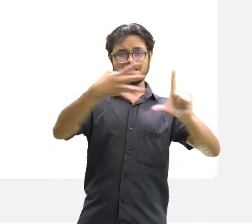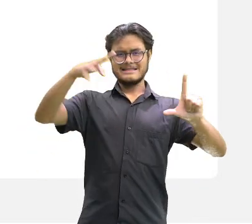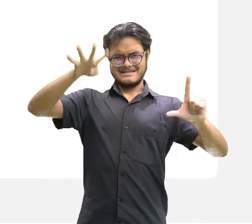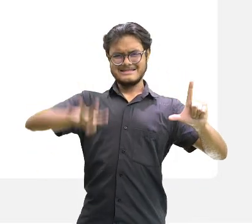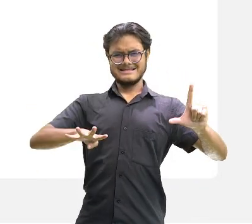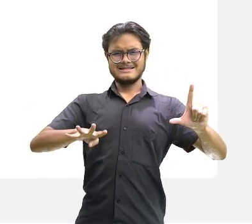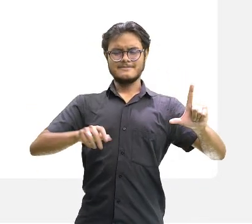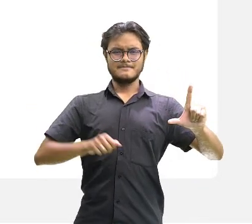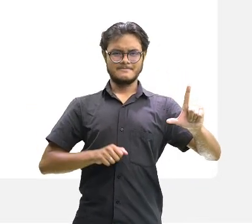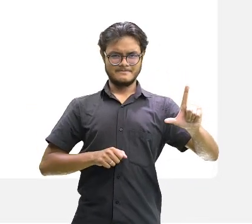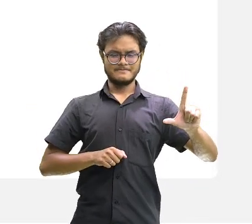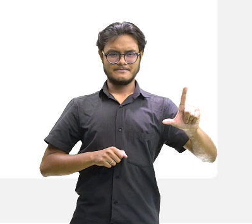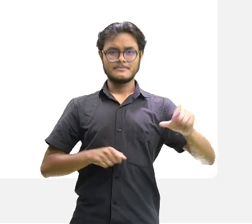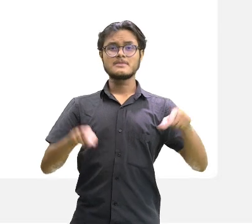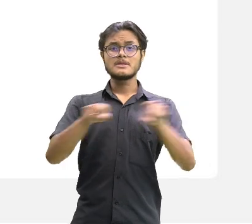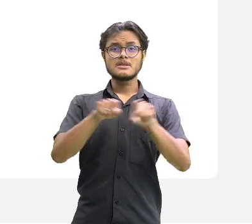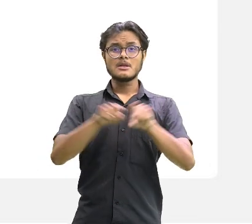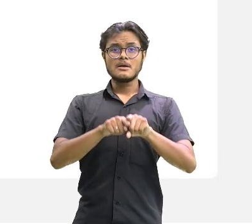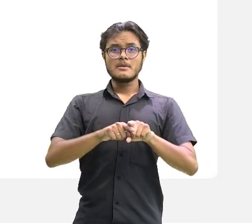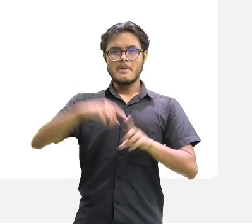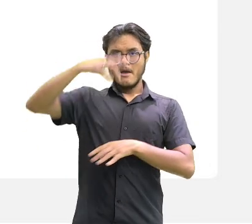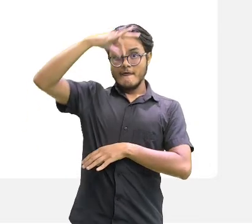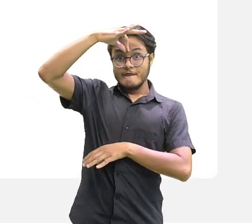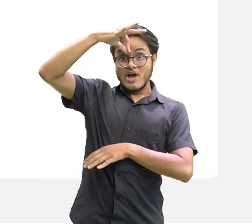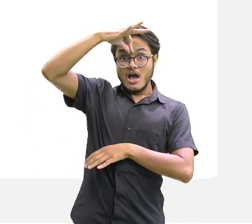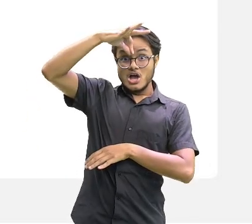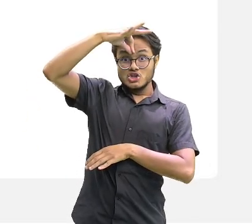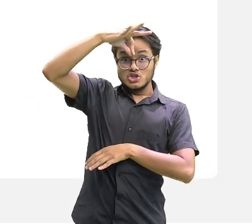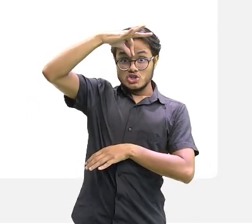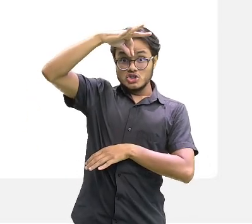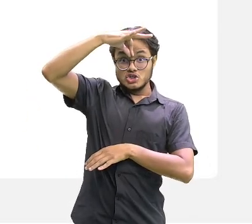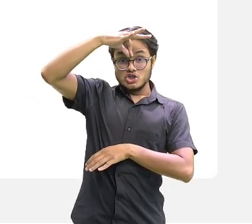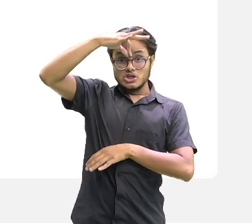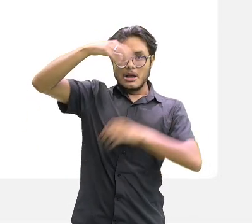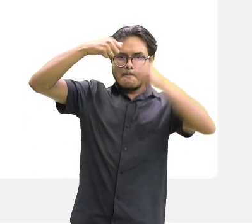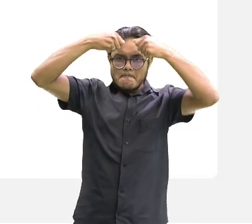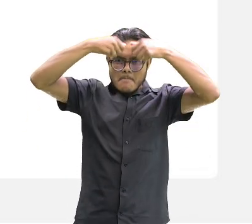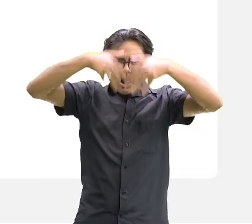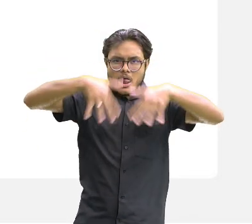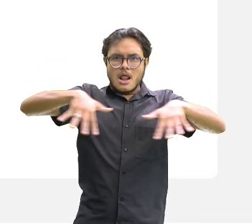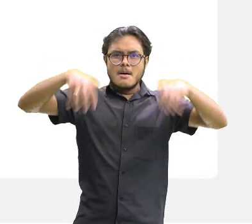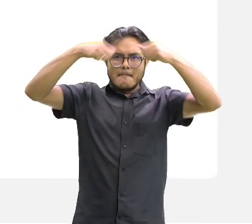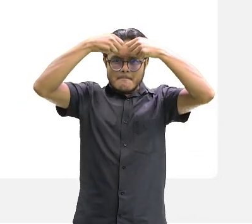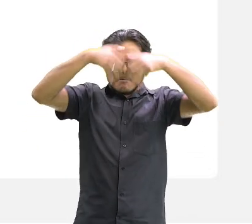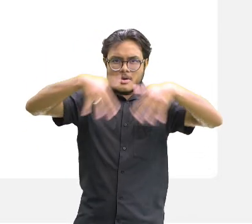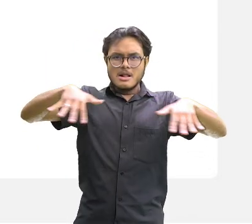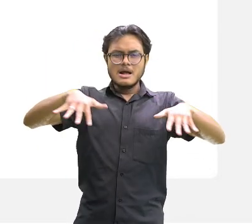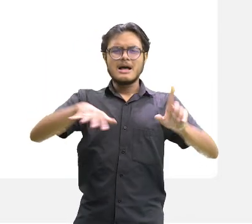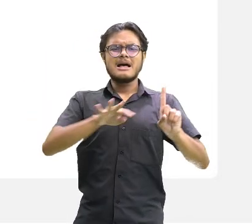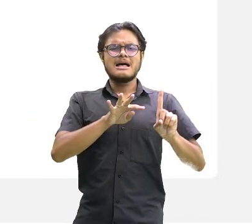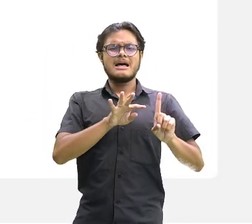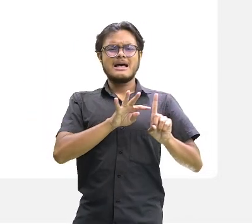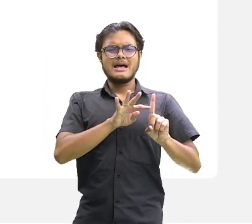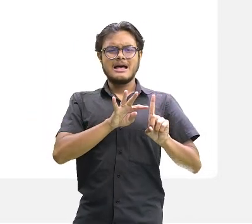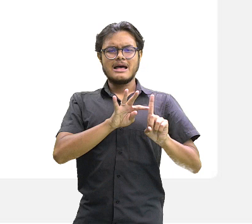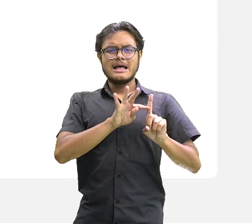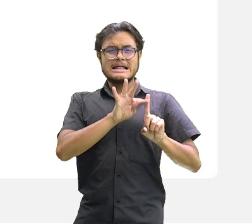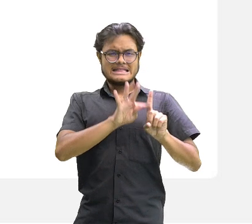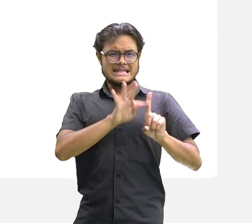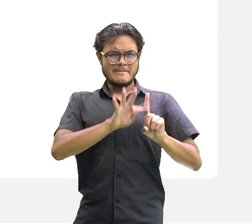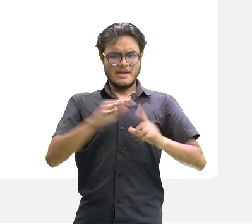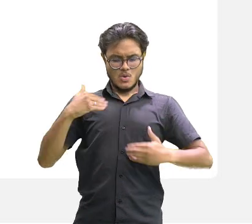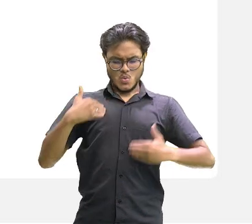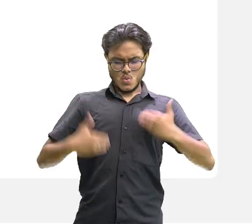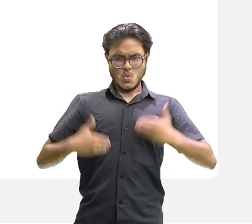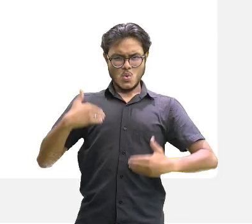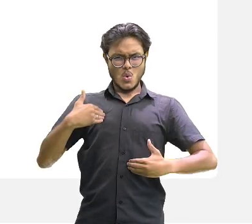tabelinha, o muco cervical, tá ok? Temperatura basal, aquela temperatura corpórea,